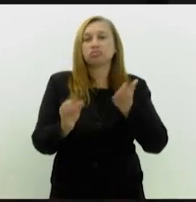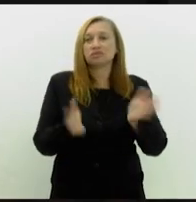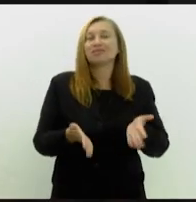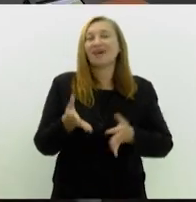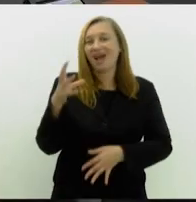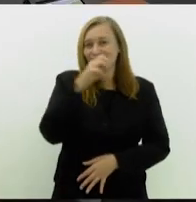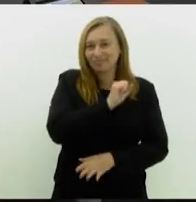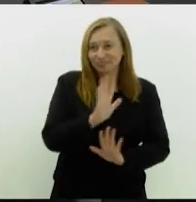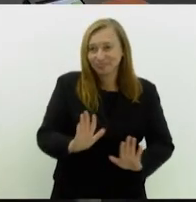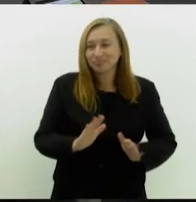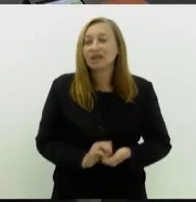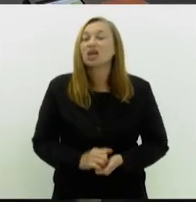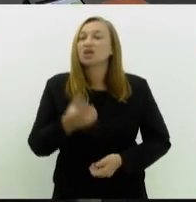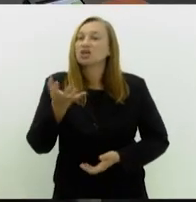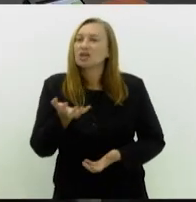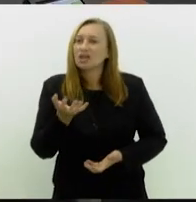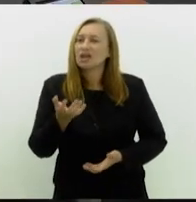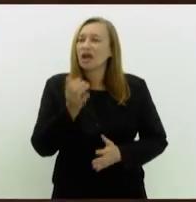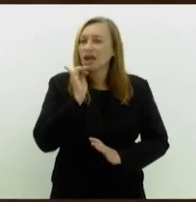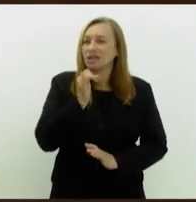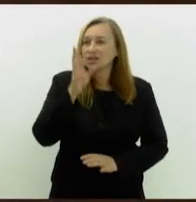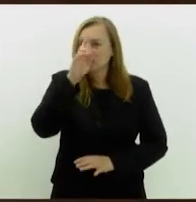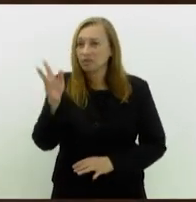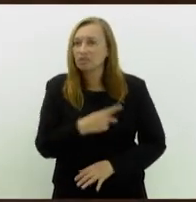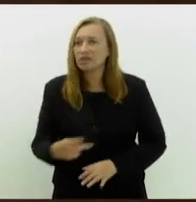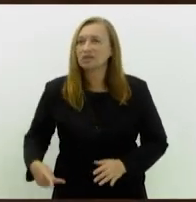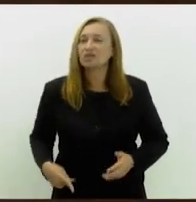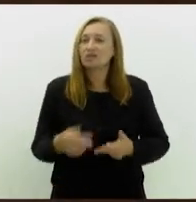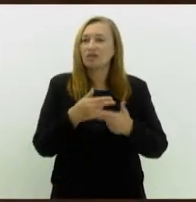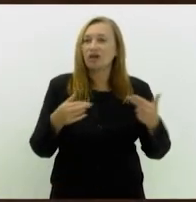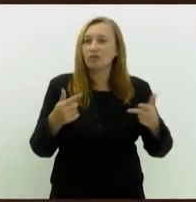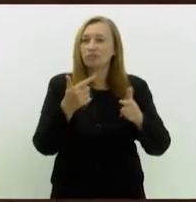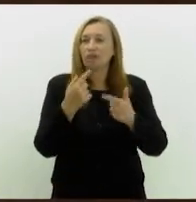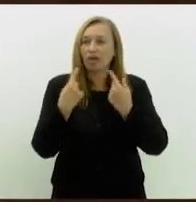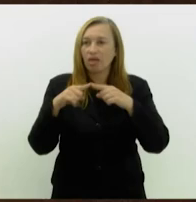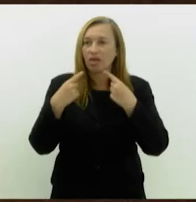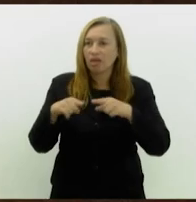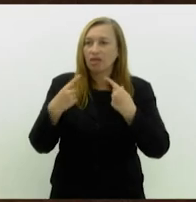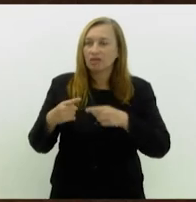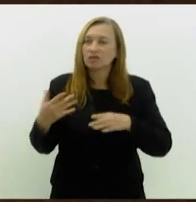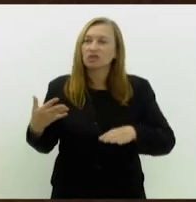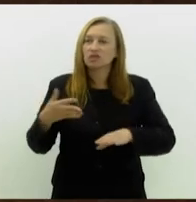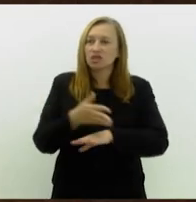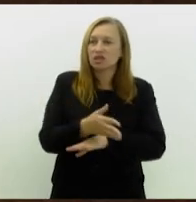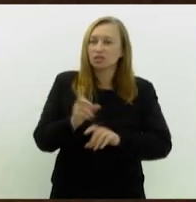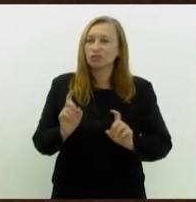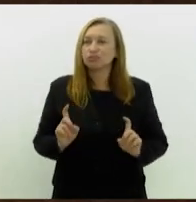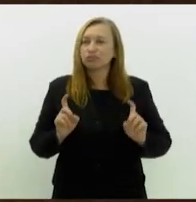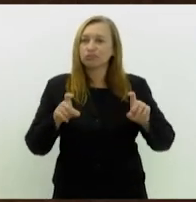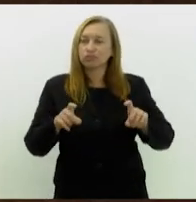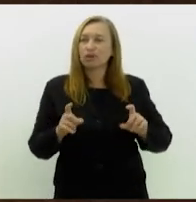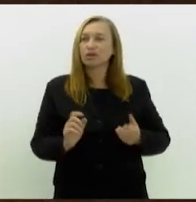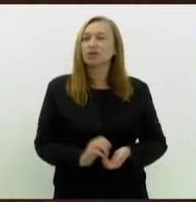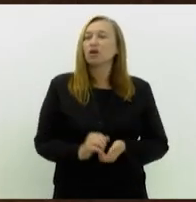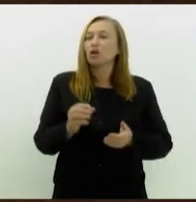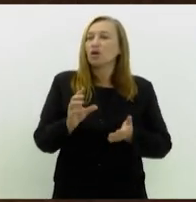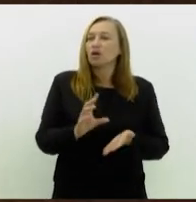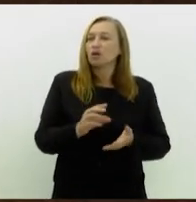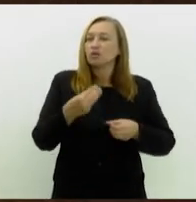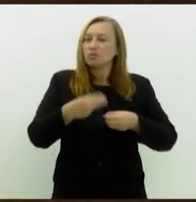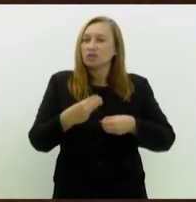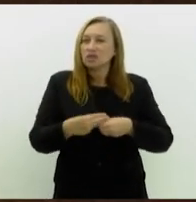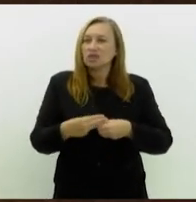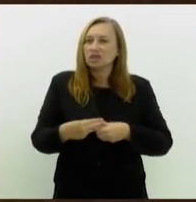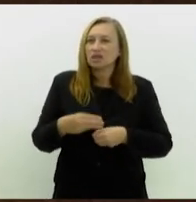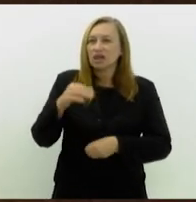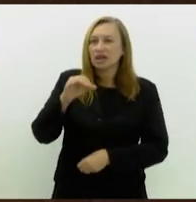vai ser rapidinho eu só queria relatar presid uma série declamações que chegando sobretudo nos municípios de Itaperuna